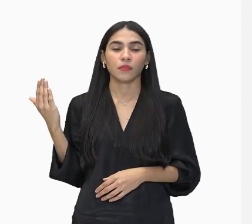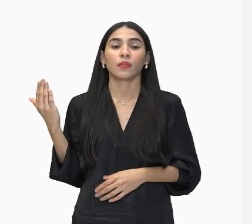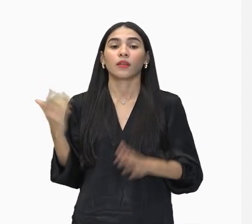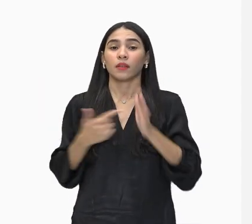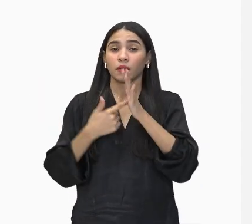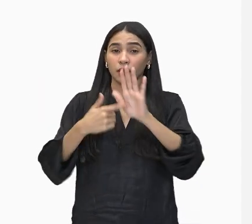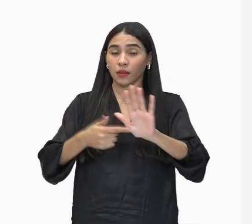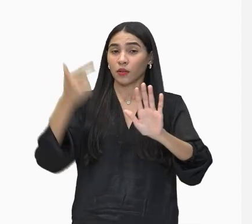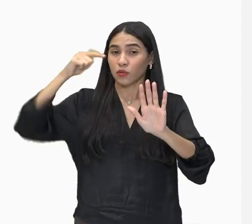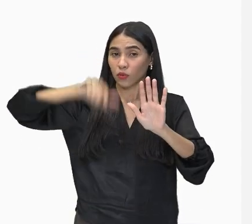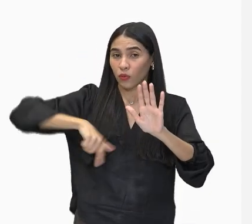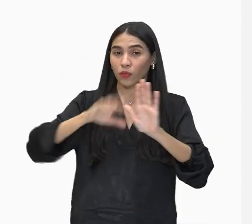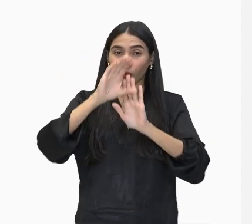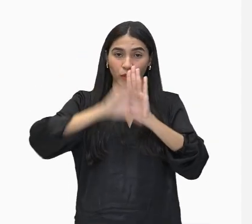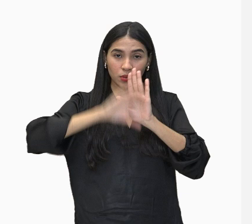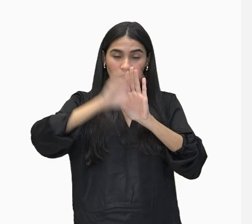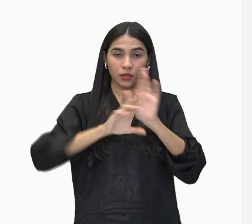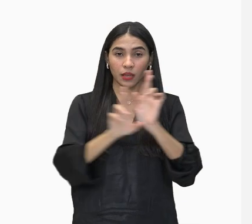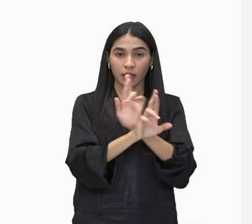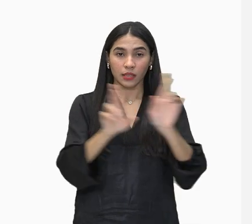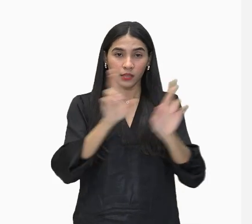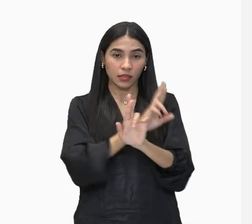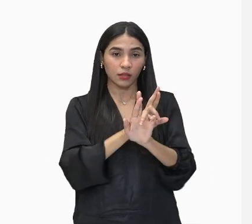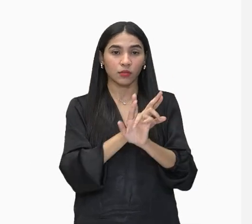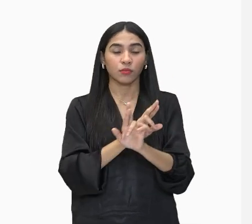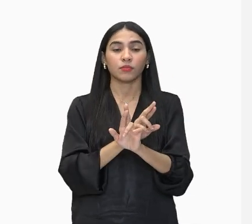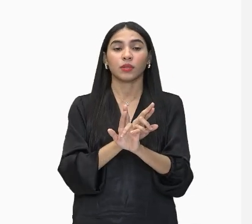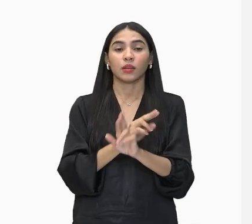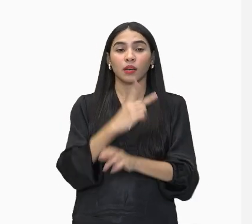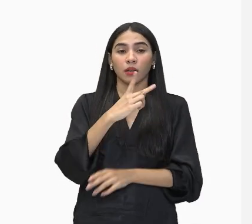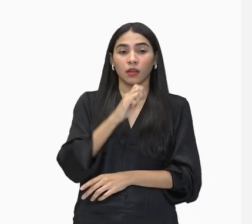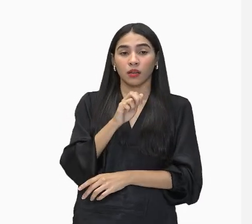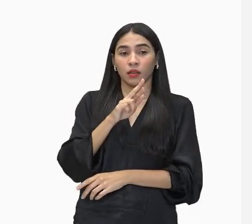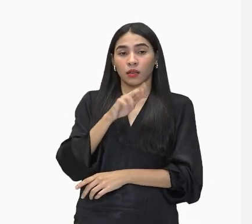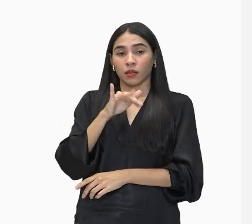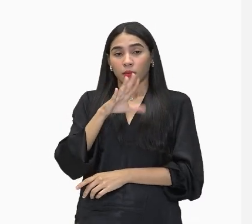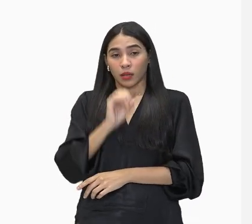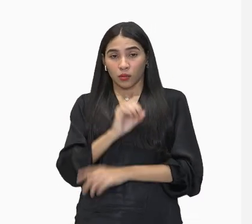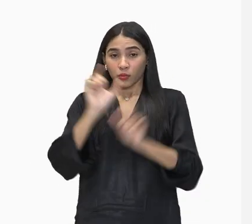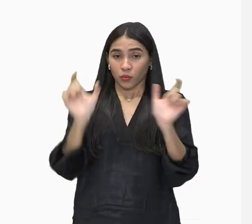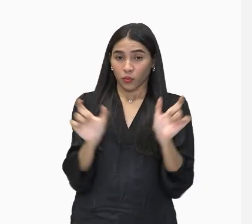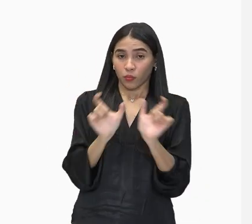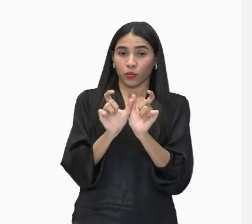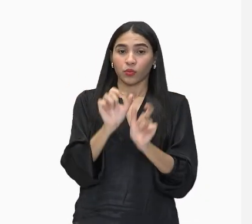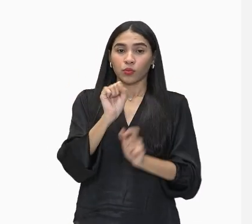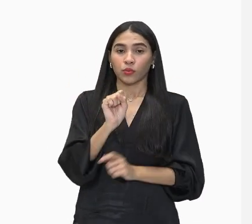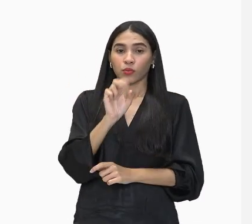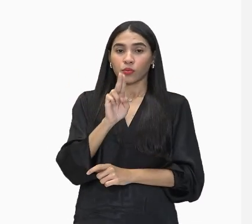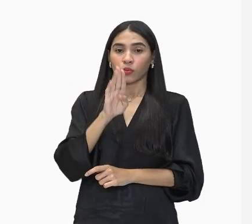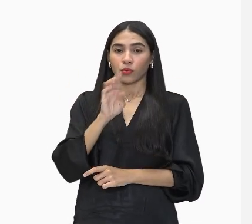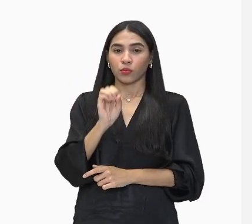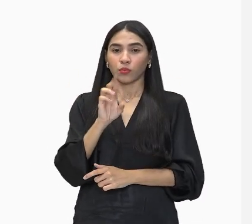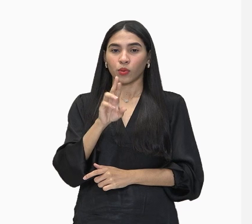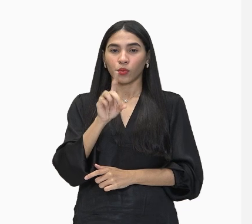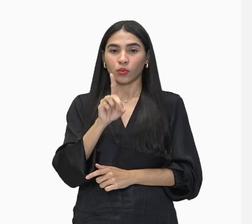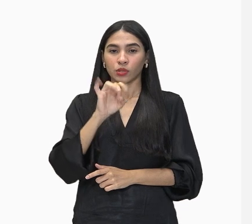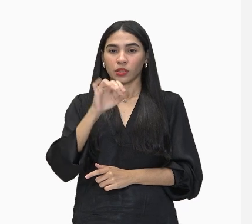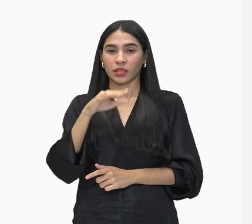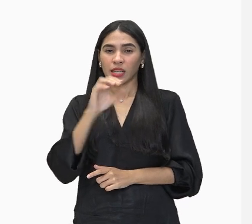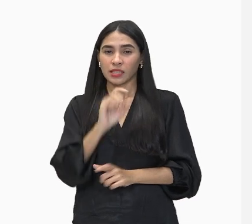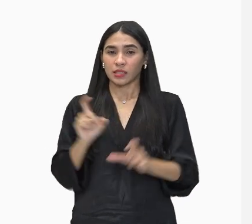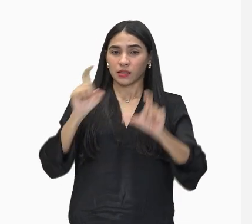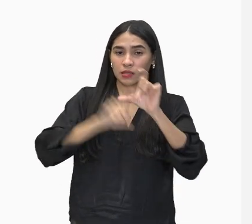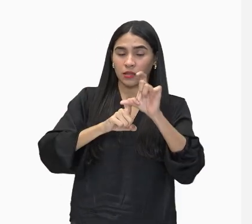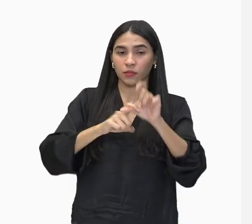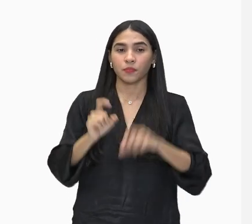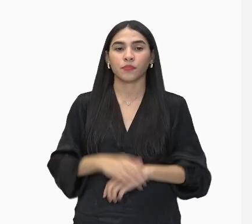mais uma vez um conceito relacionado ao período composto por subordinação, para que a gente possa compreender. Então, observem. Consta